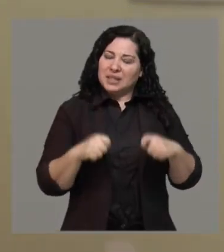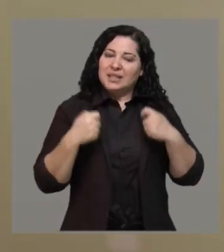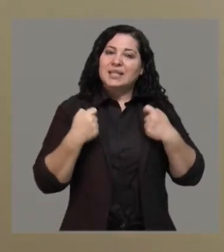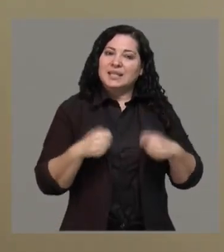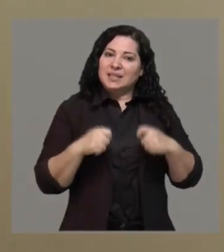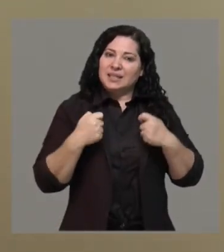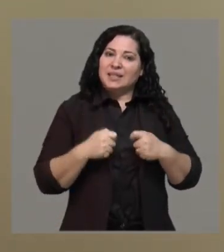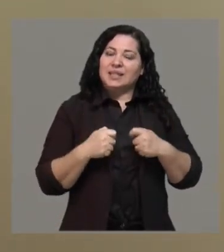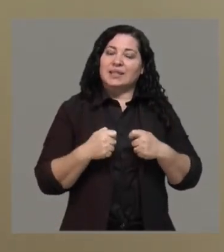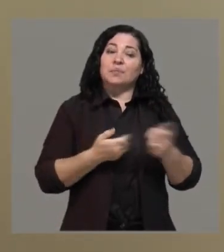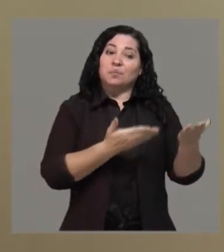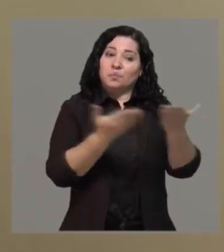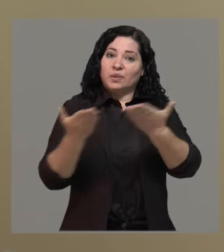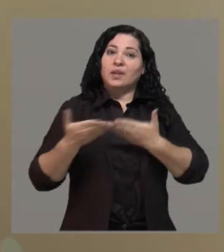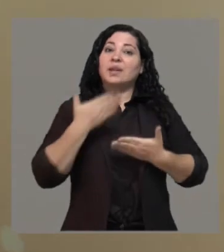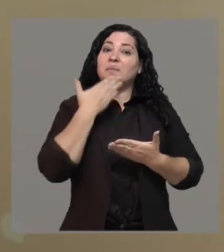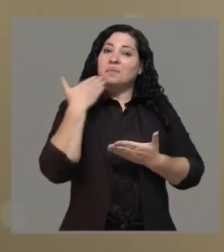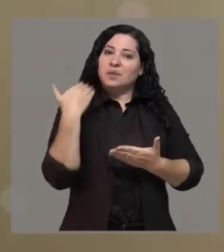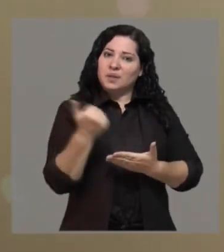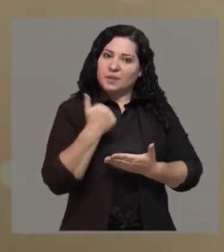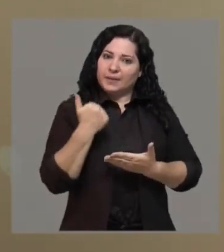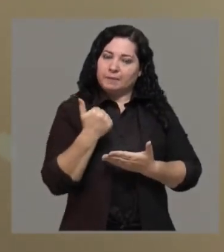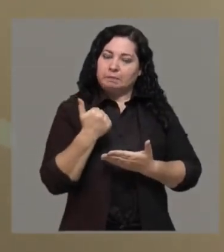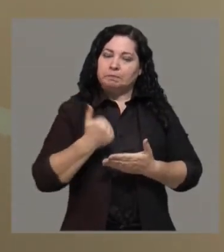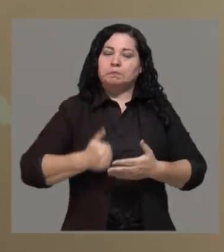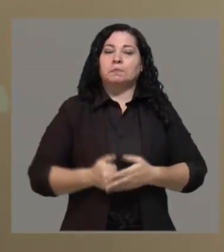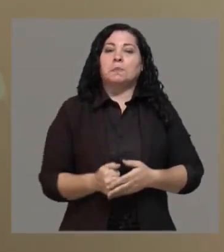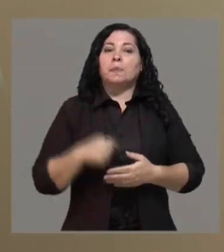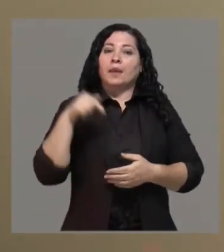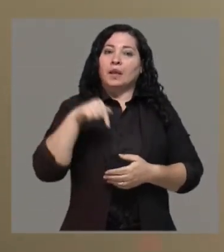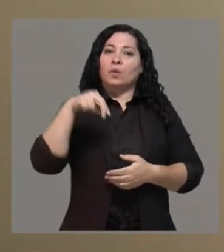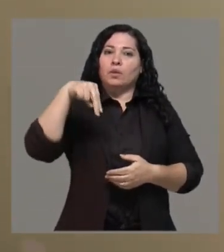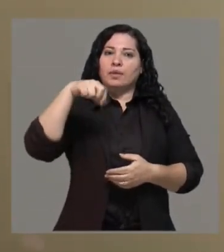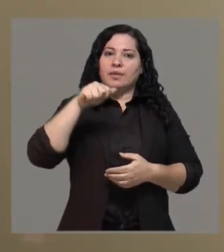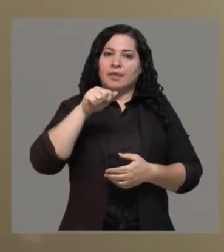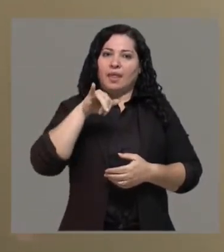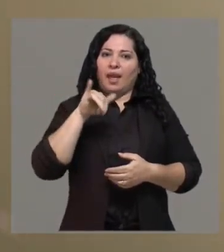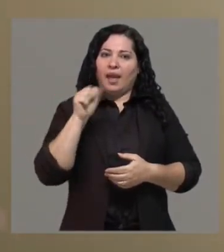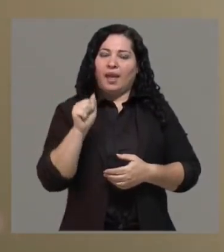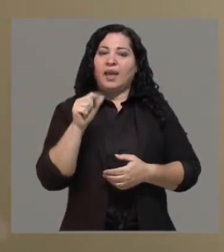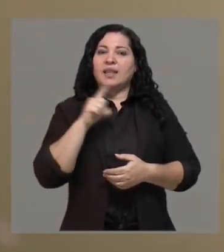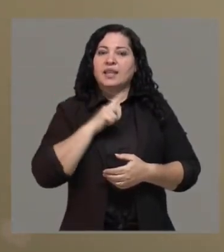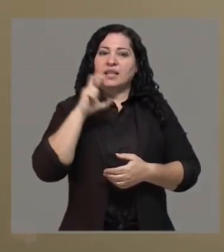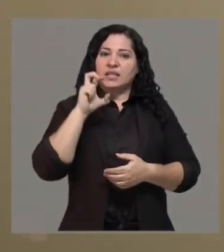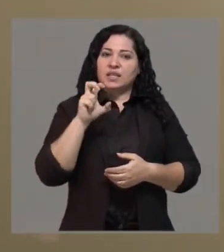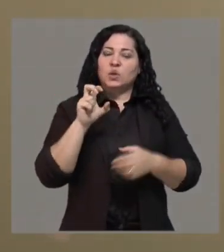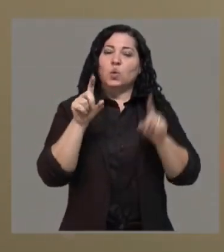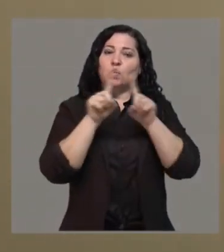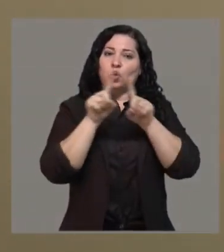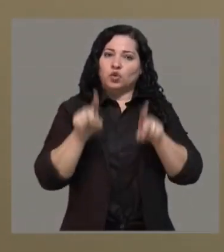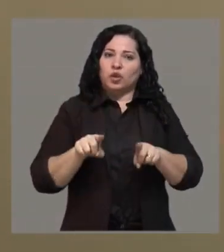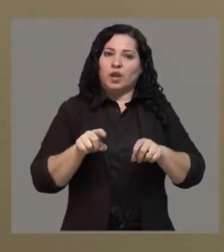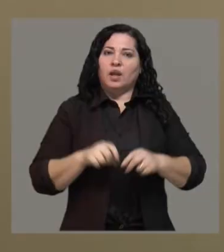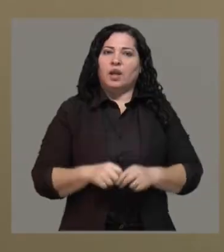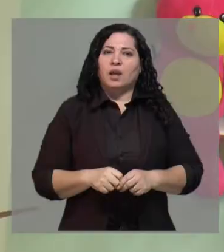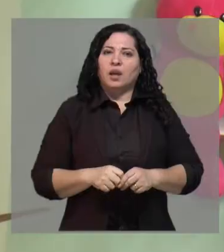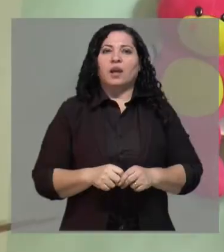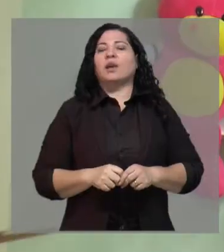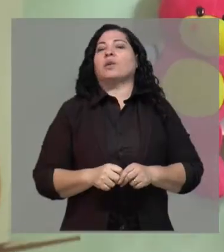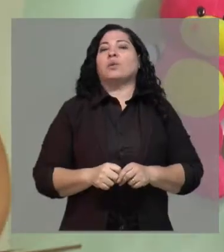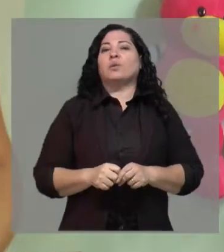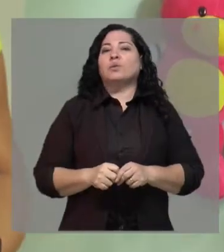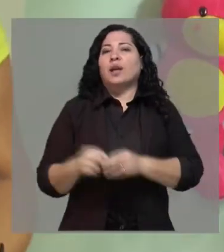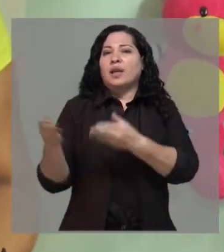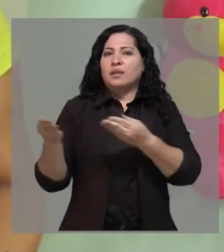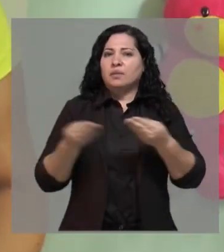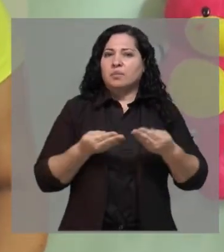precisam em relação para melhorar esse atendimento. Aqui no NAIA, nós temos 5 projetos. Um de